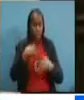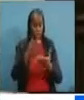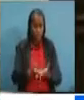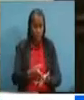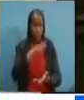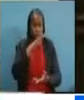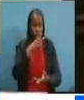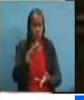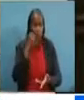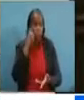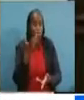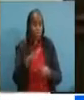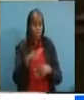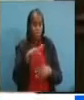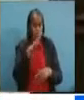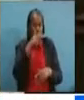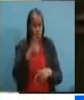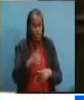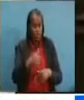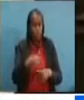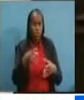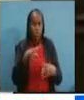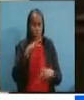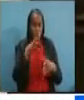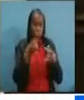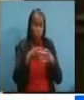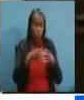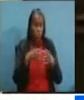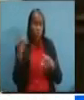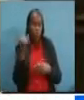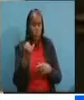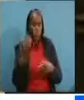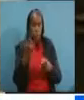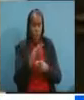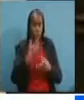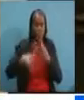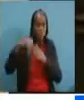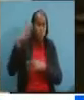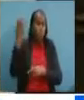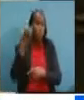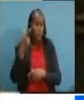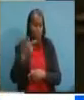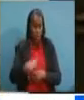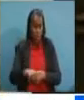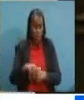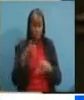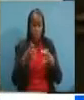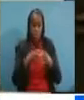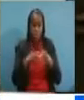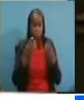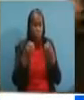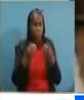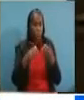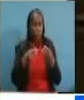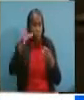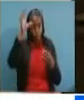como autoelogio, mas como elogio à equipa do Instituto Património Cultural. Temos uma equipa super